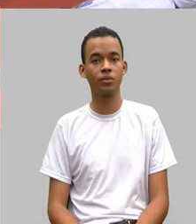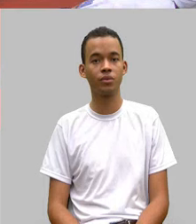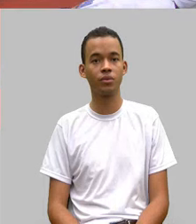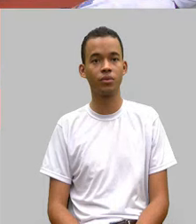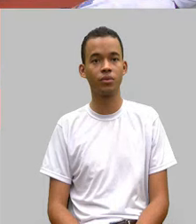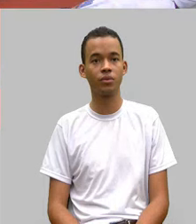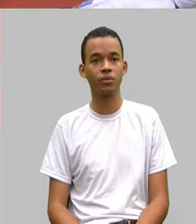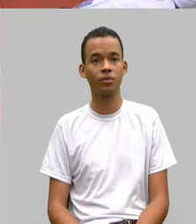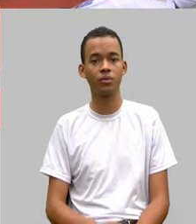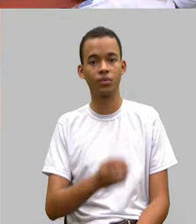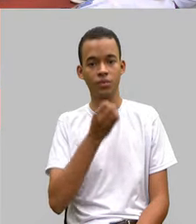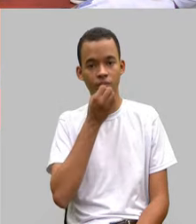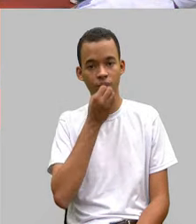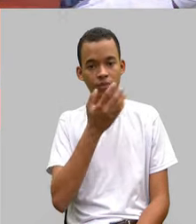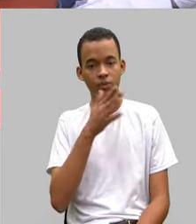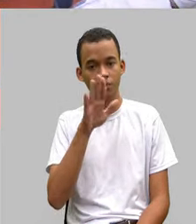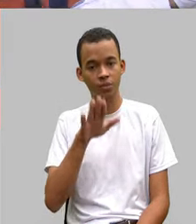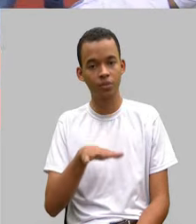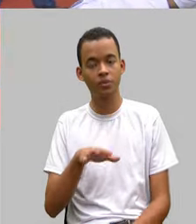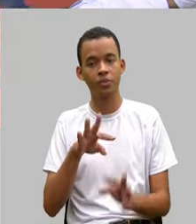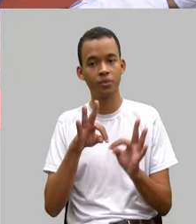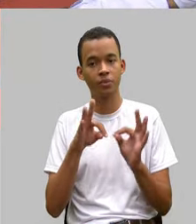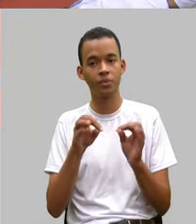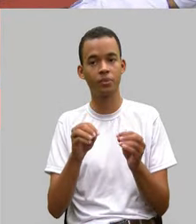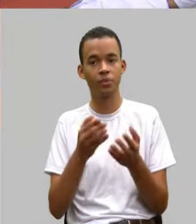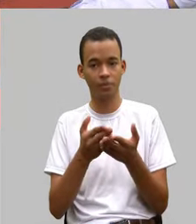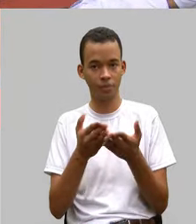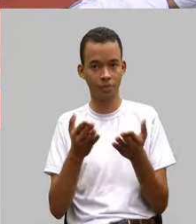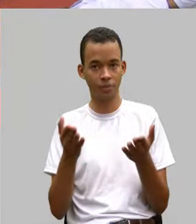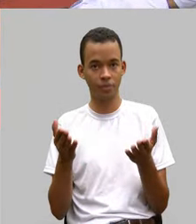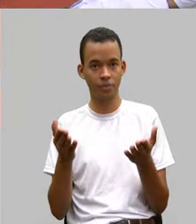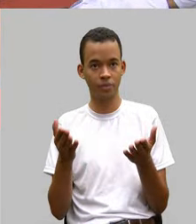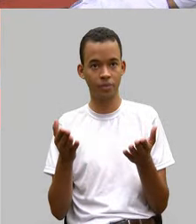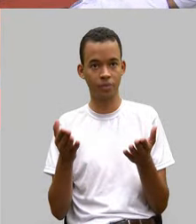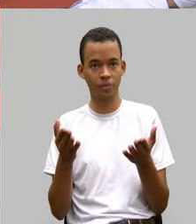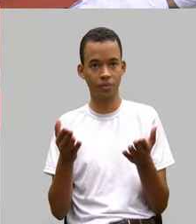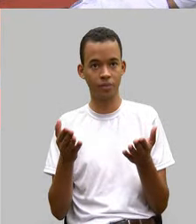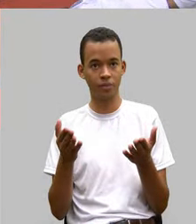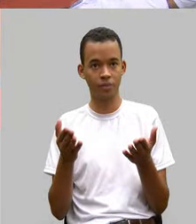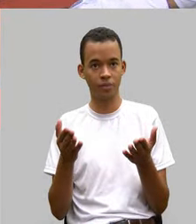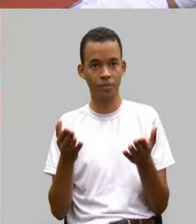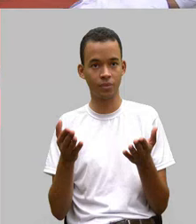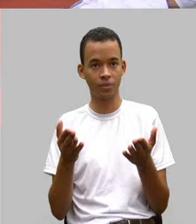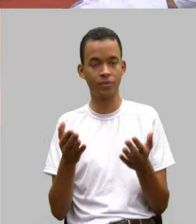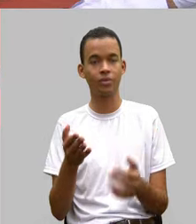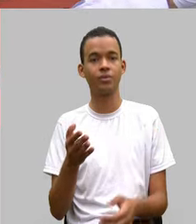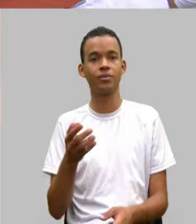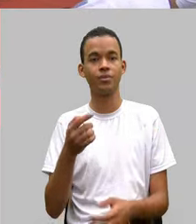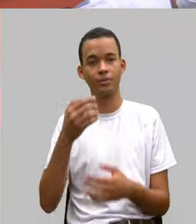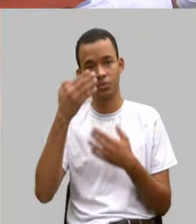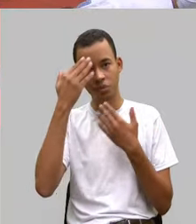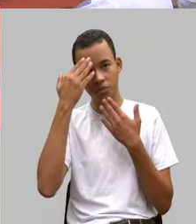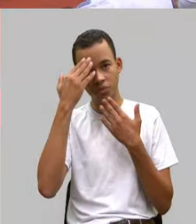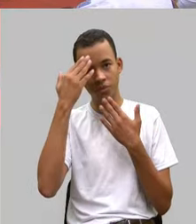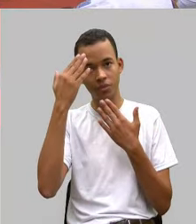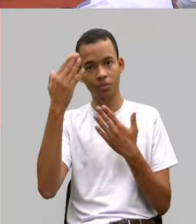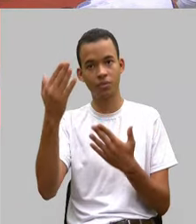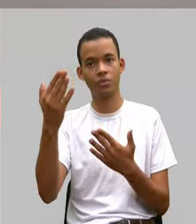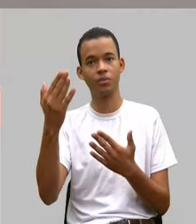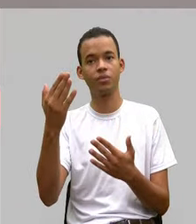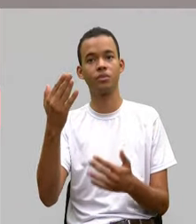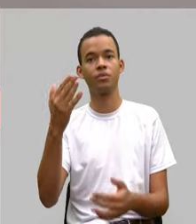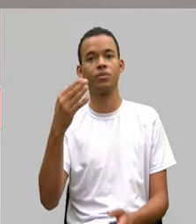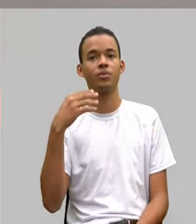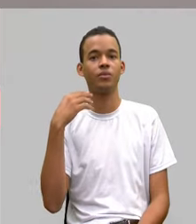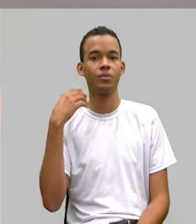bem boa tarde a todos boa tarde a todas eh primeiro eu gostaria gostaria de agradecer a deputada Beatriz